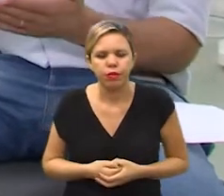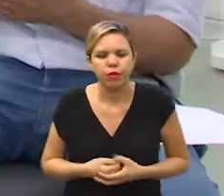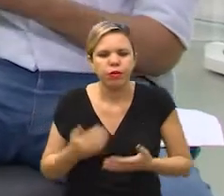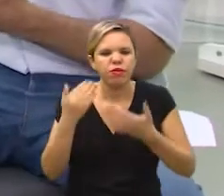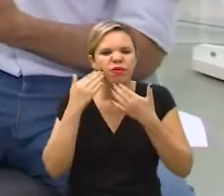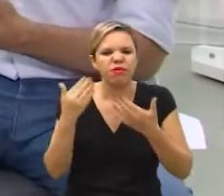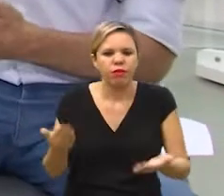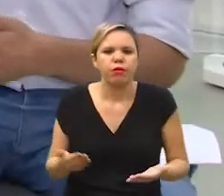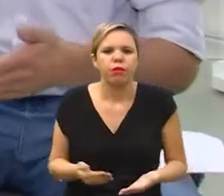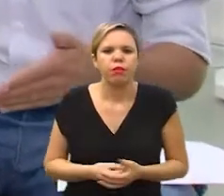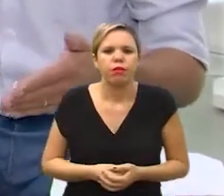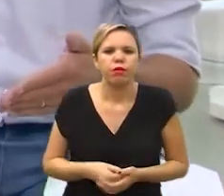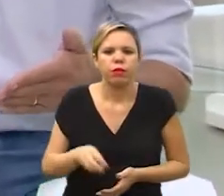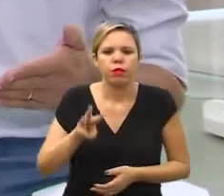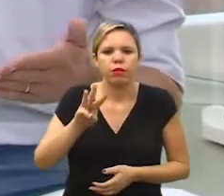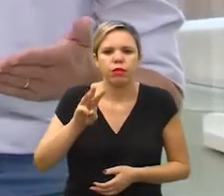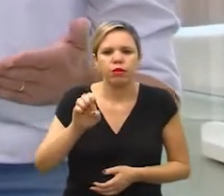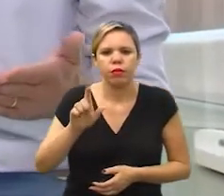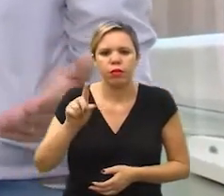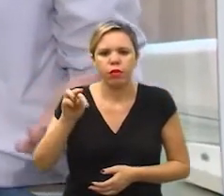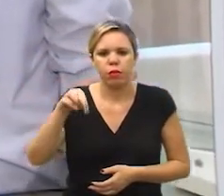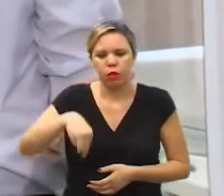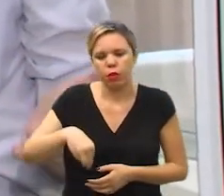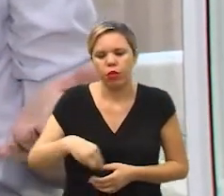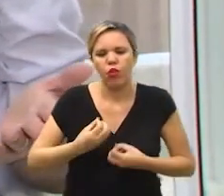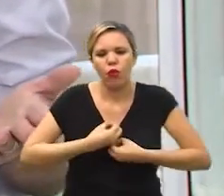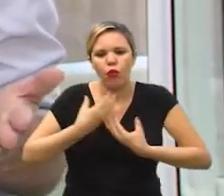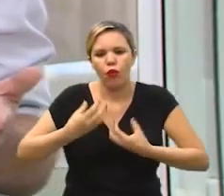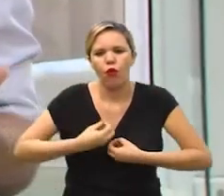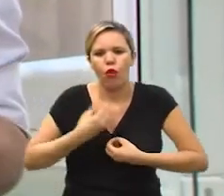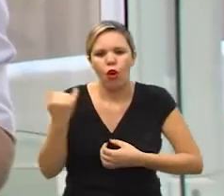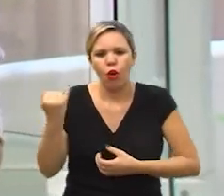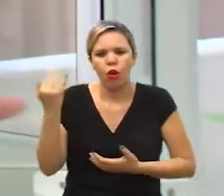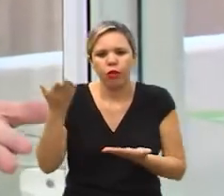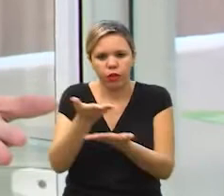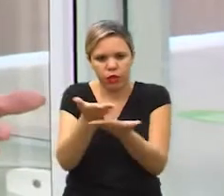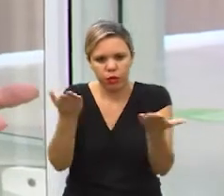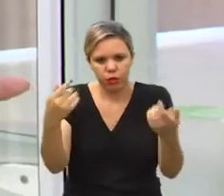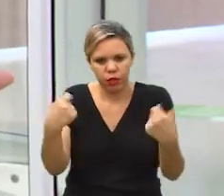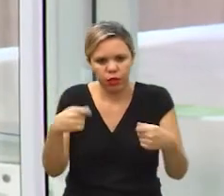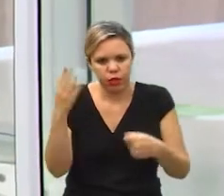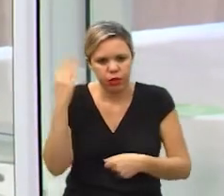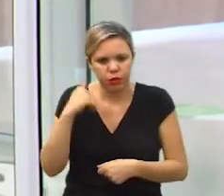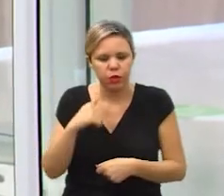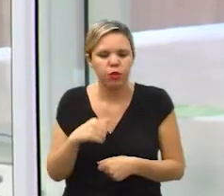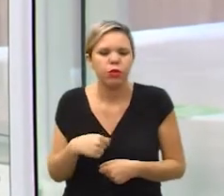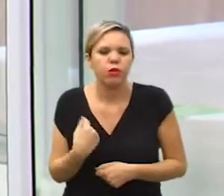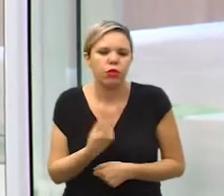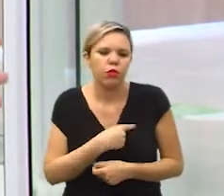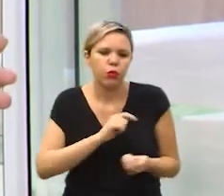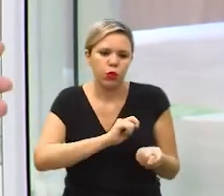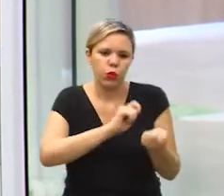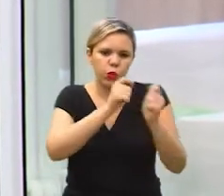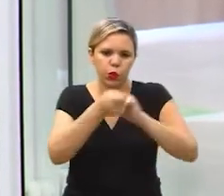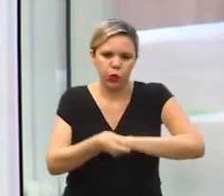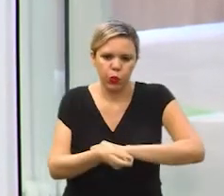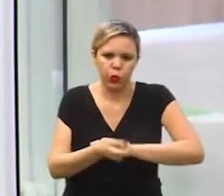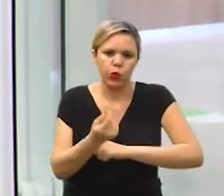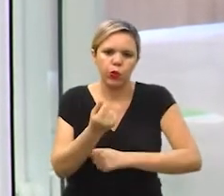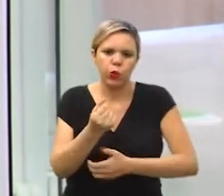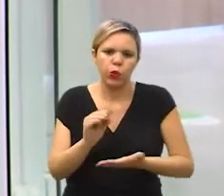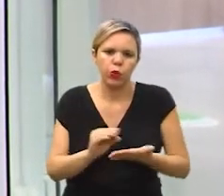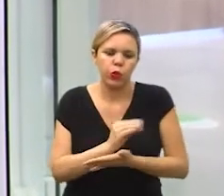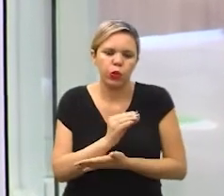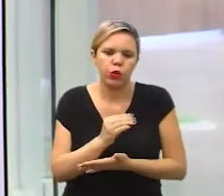Muito obrigado, Wellington Marsulla, mais uma vez. As informações que você precisa saber para se adequar aí